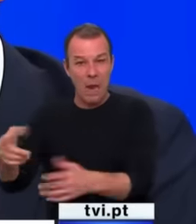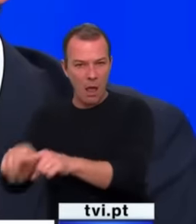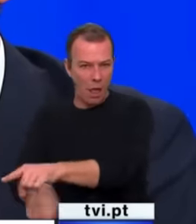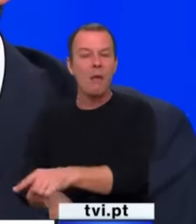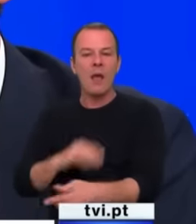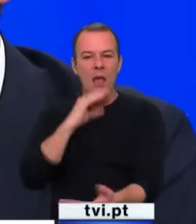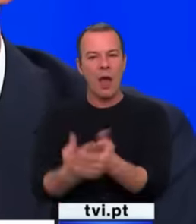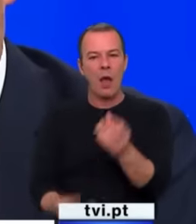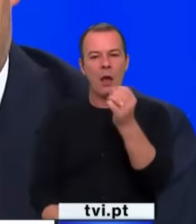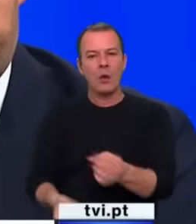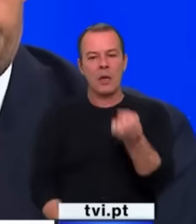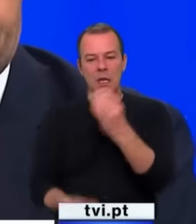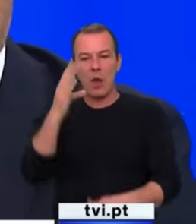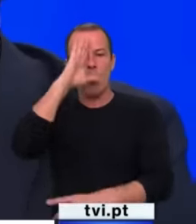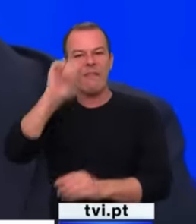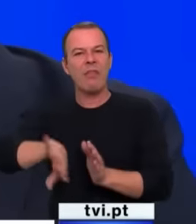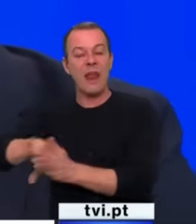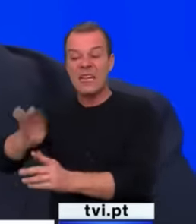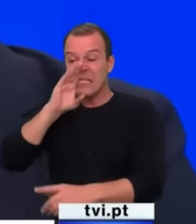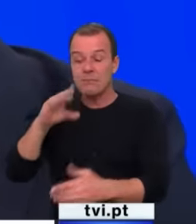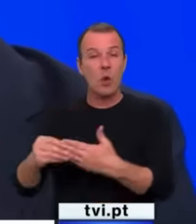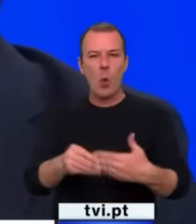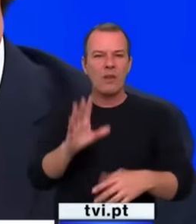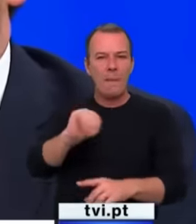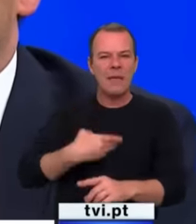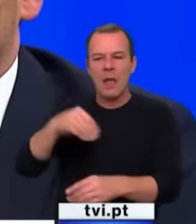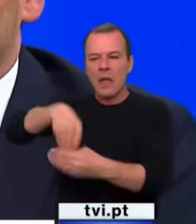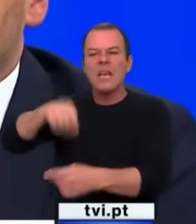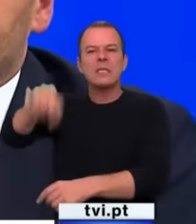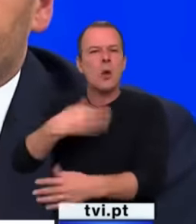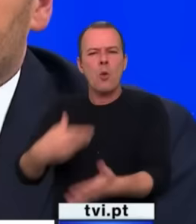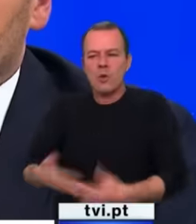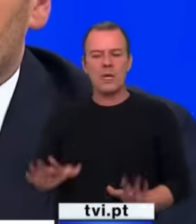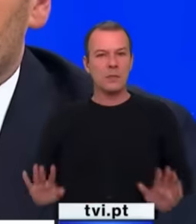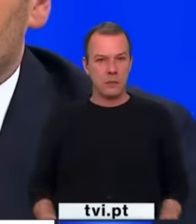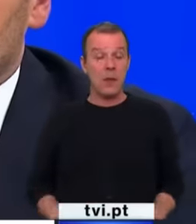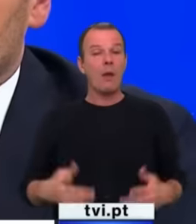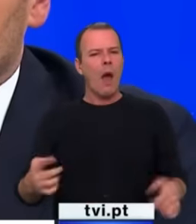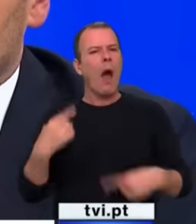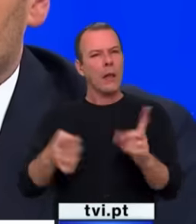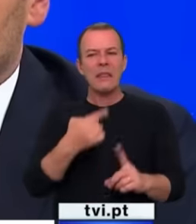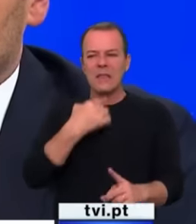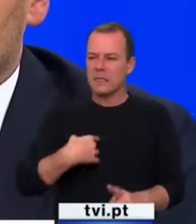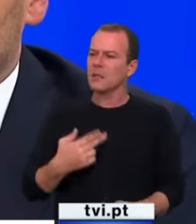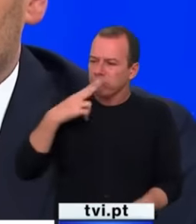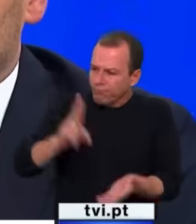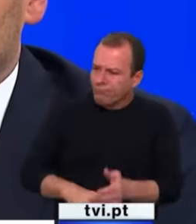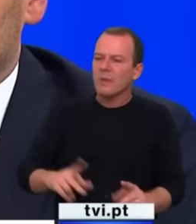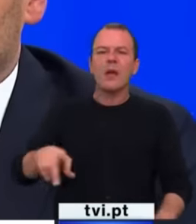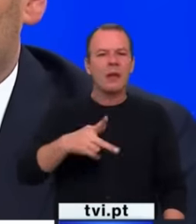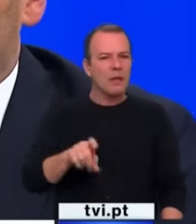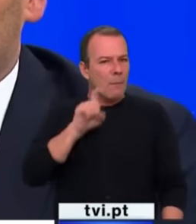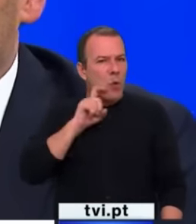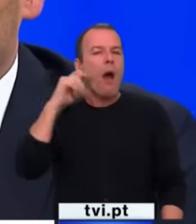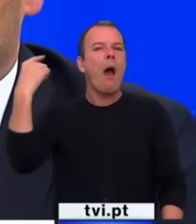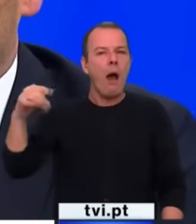um governo de direita com ou sem Montenegro. E alguém tinha dado esta garantia total. Por razão de verdade, para com o país, para com esta